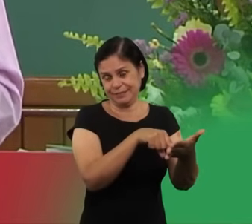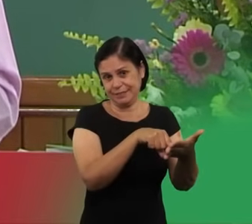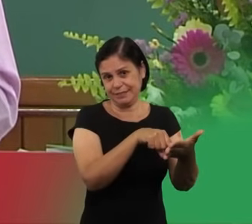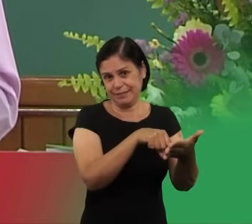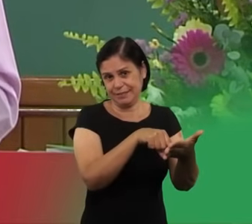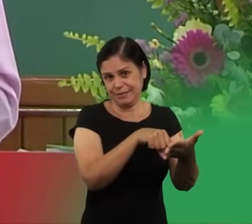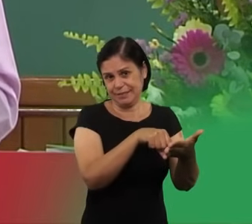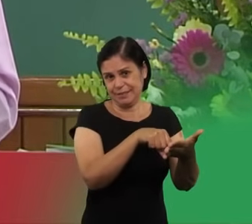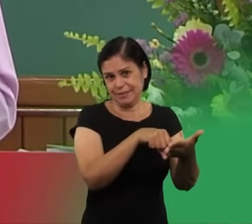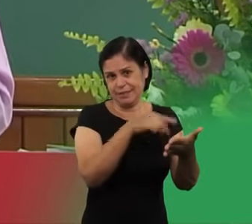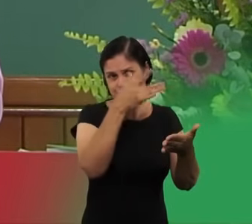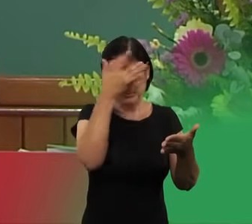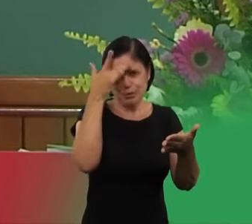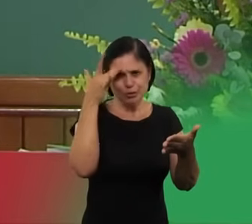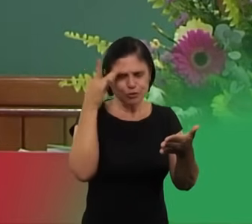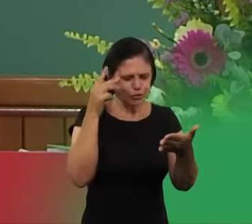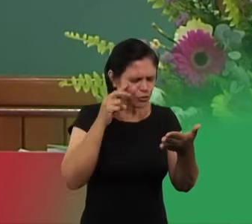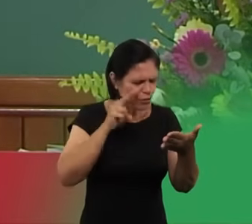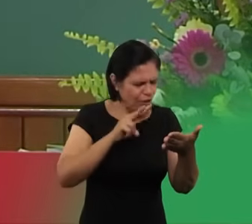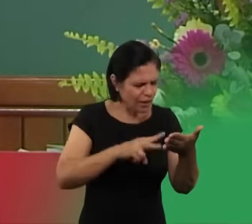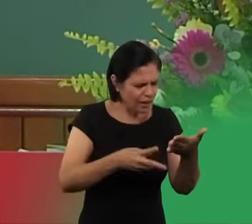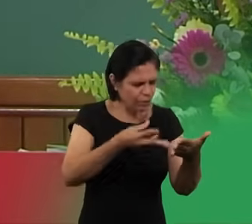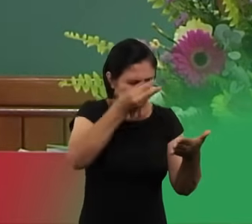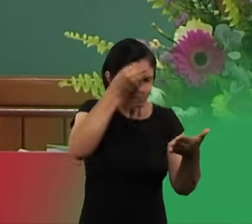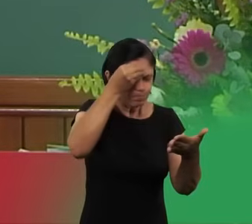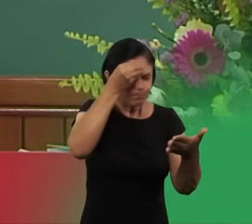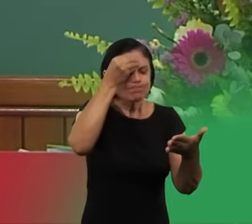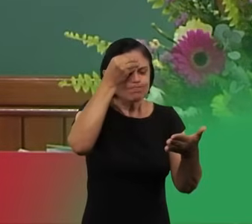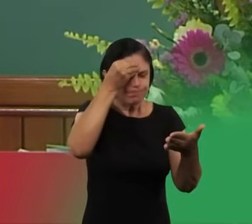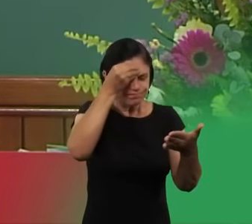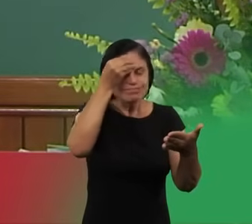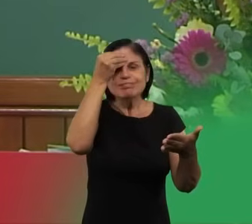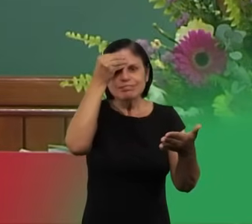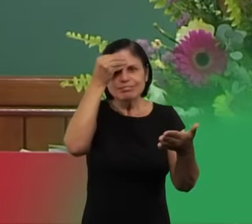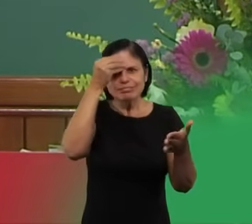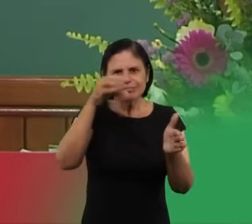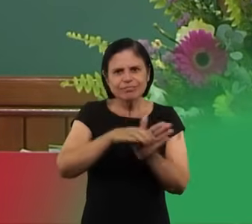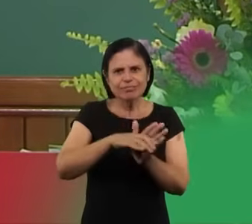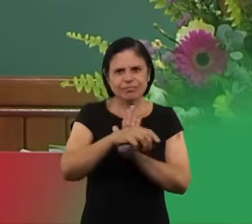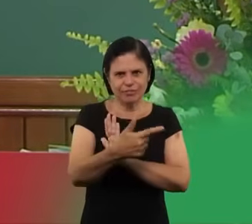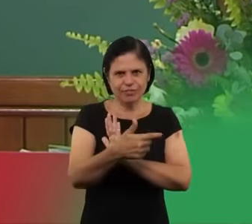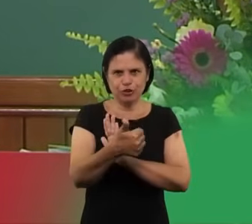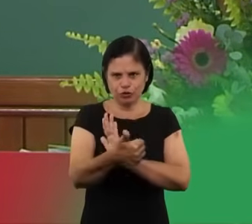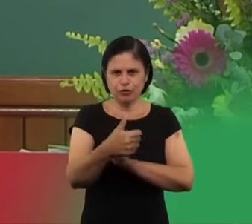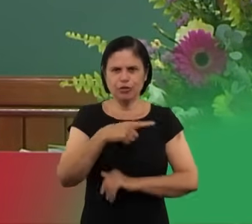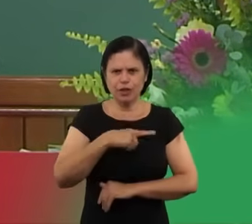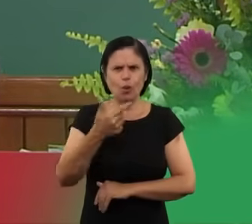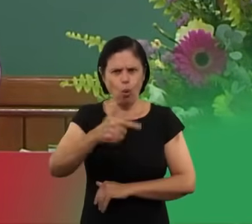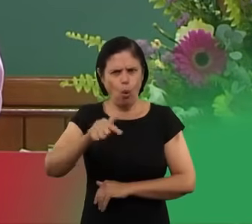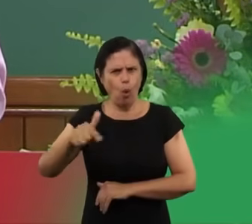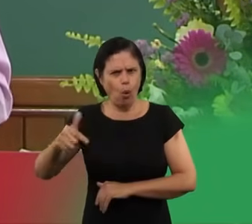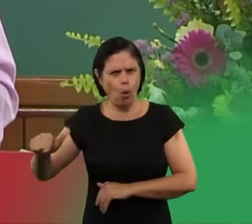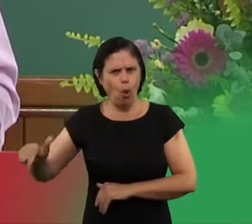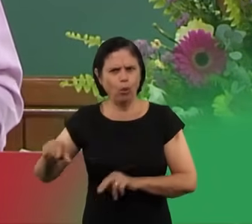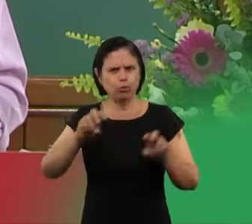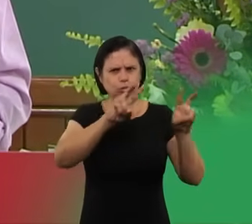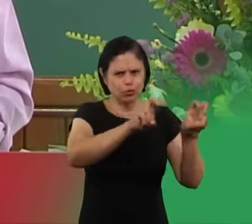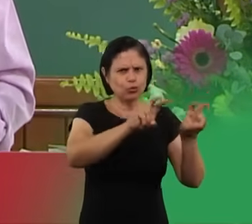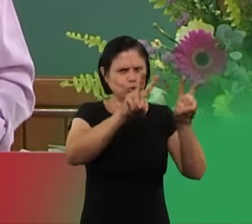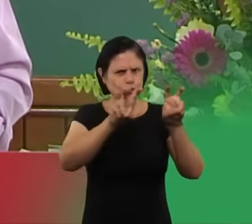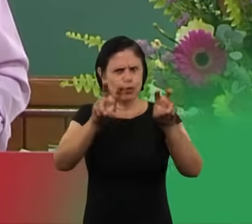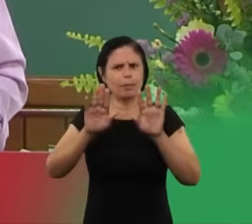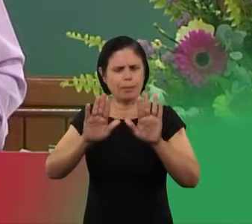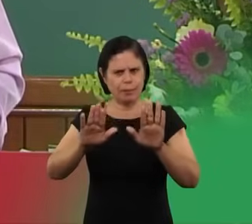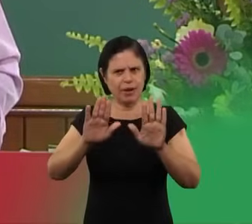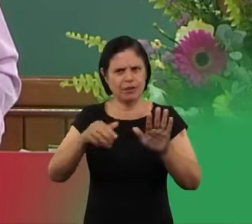guardar o texto do livro de Apocalipse. Agora, no capítulo 21, há muitas outras colocações, mas essas são importantes. Agora vamos